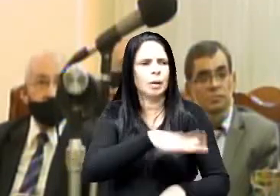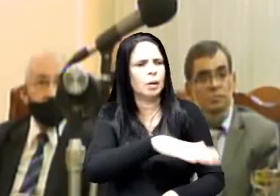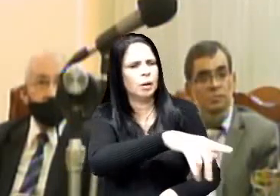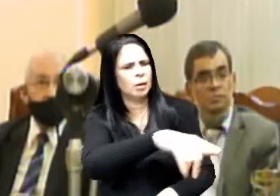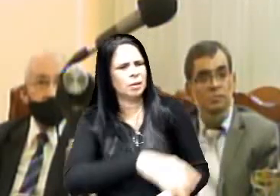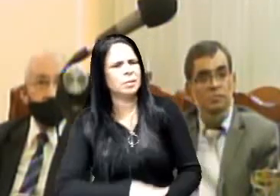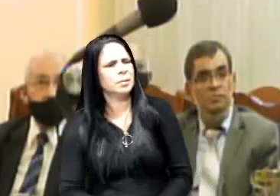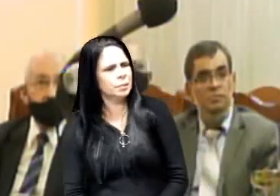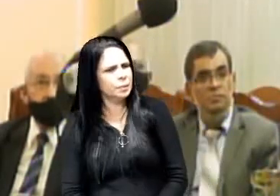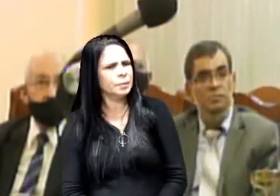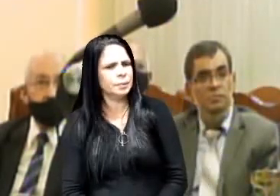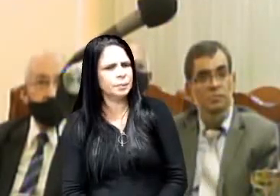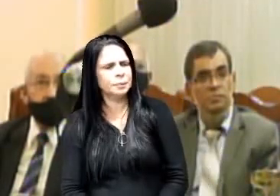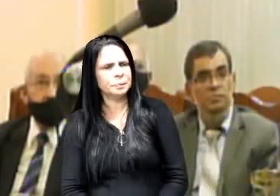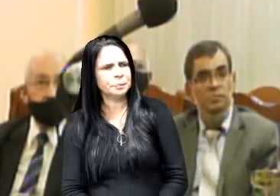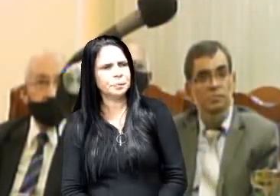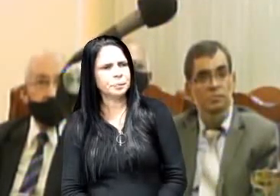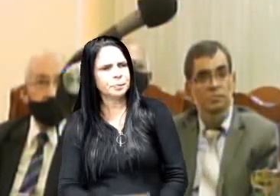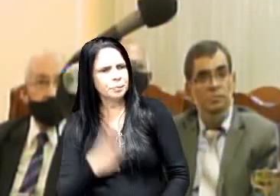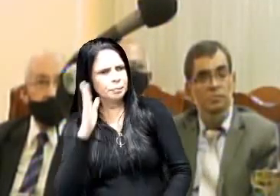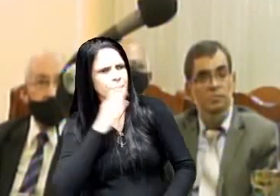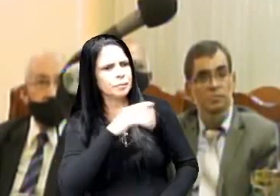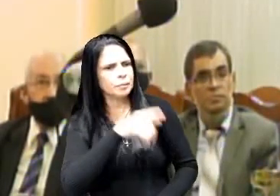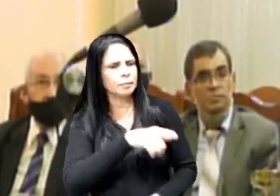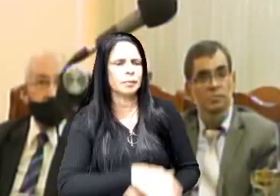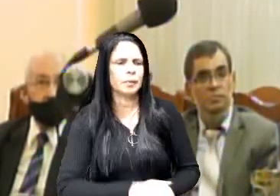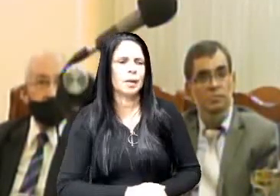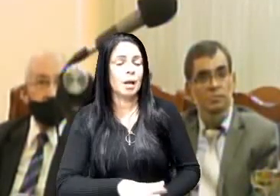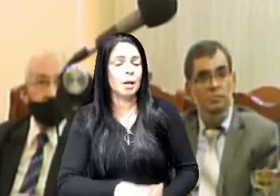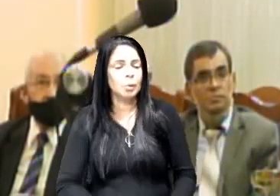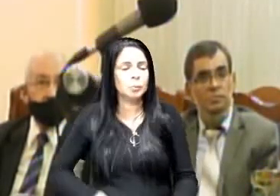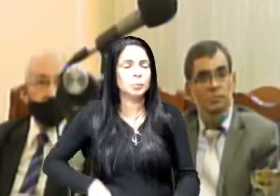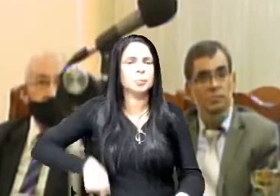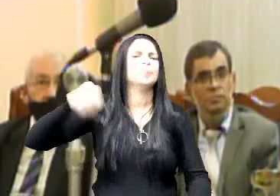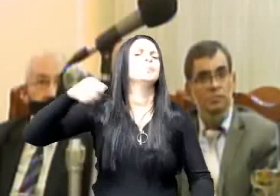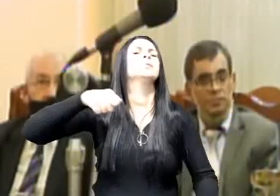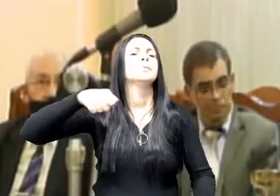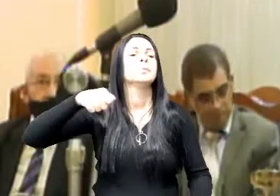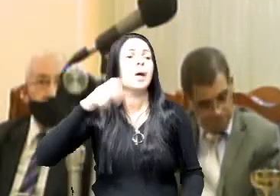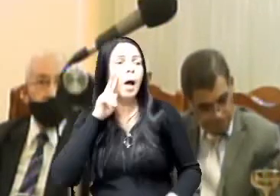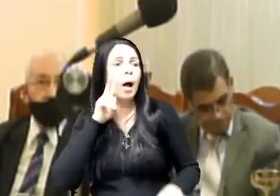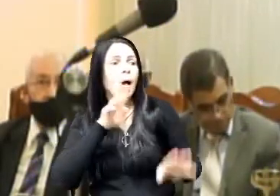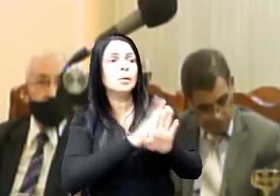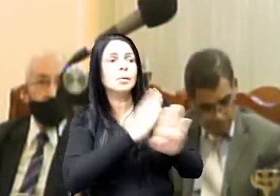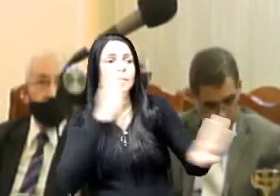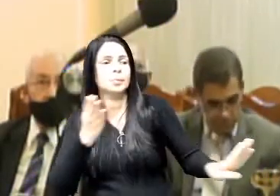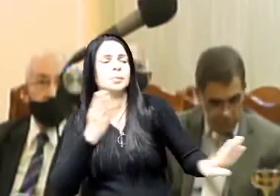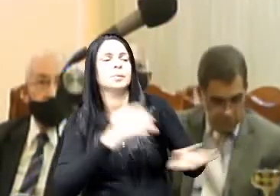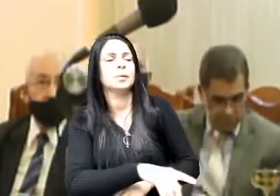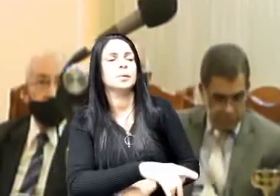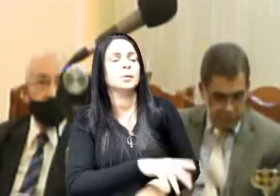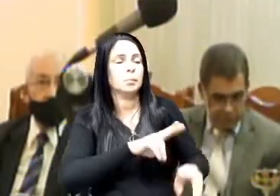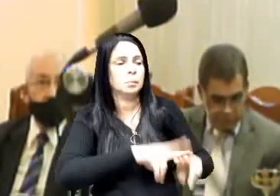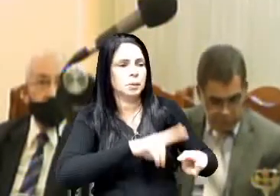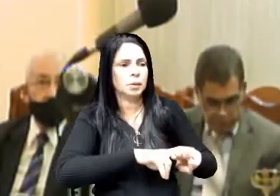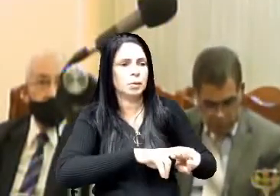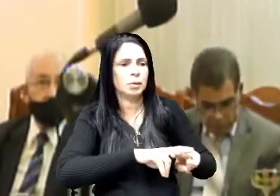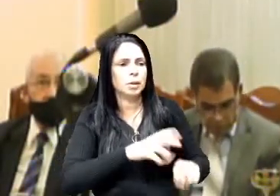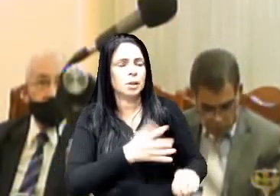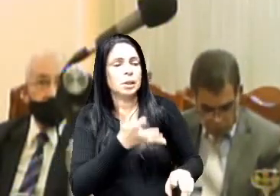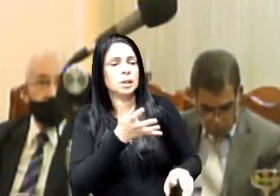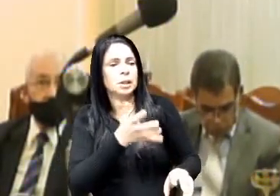Acordando o carcereiro, vendo abertas as portas da prisão, tirou a espada e quis o quê? Matar, suicidar. Suicida não,